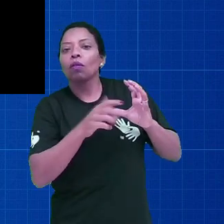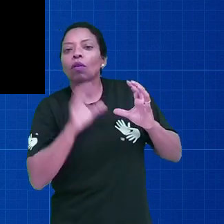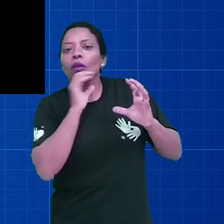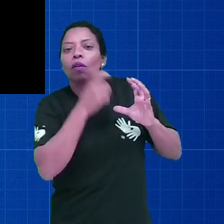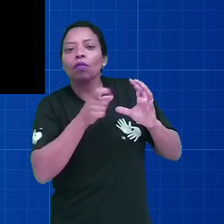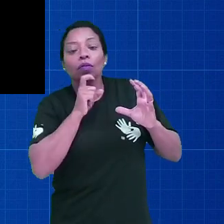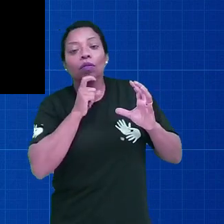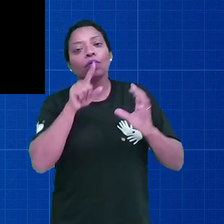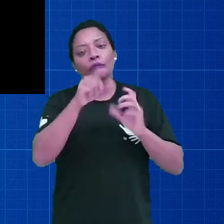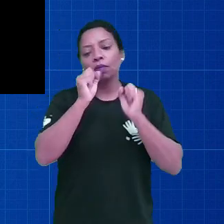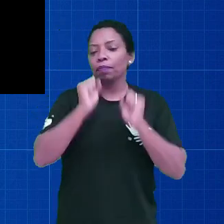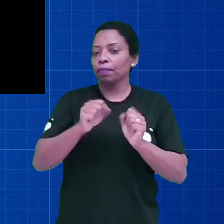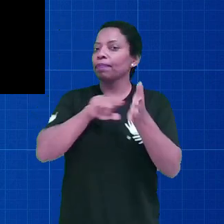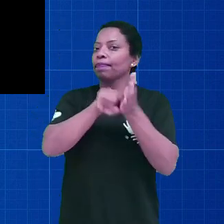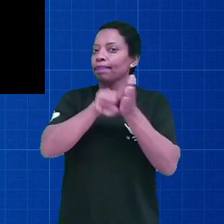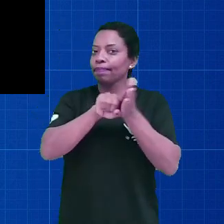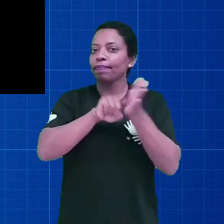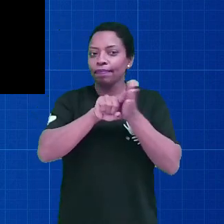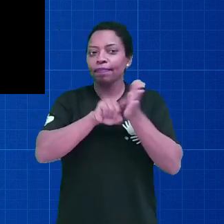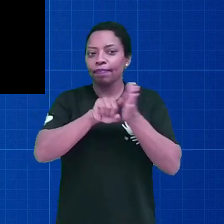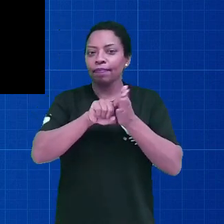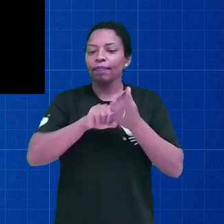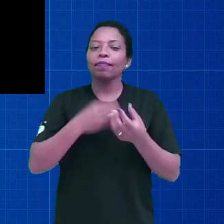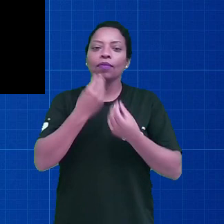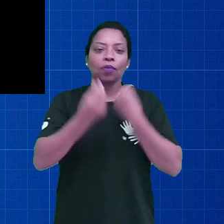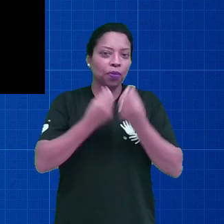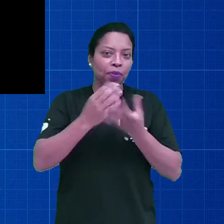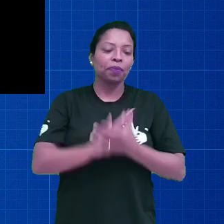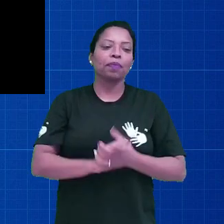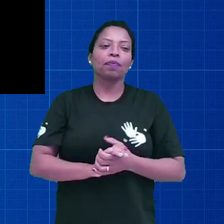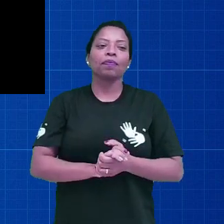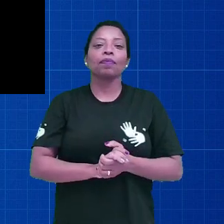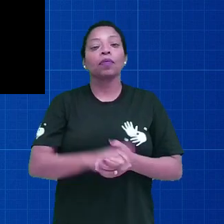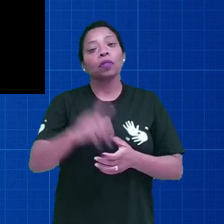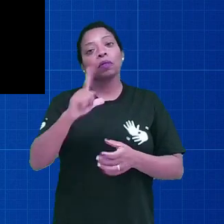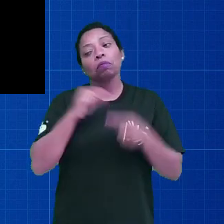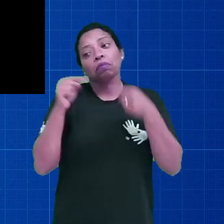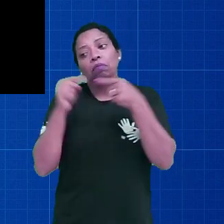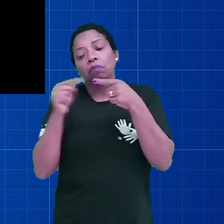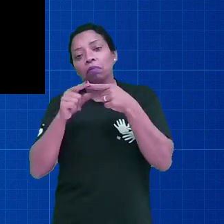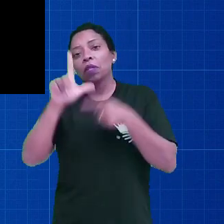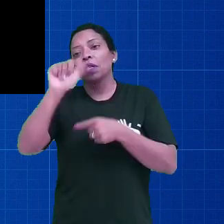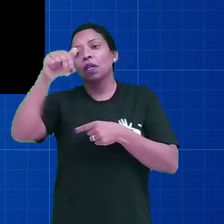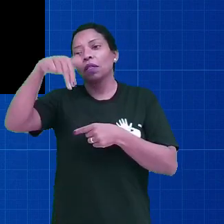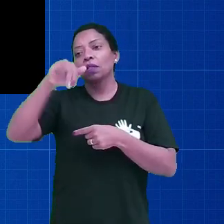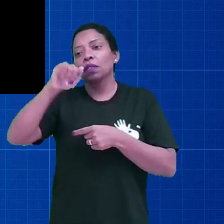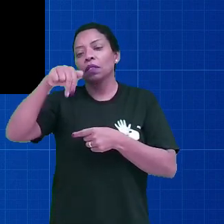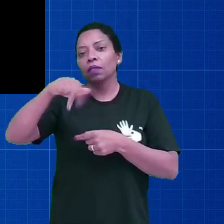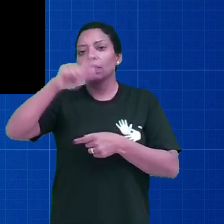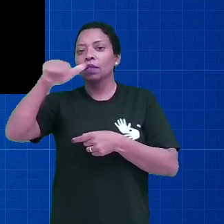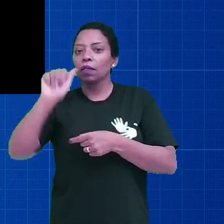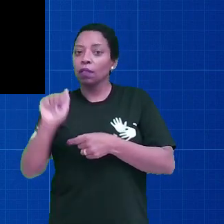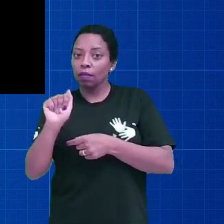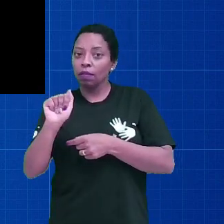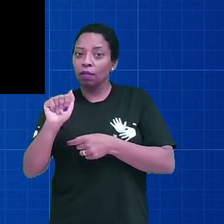quiser pesquisar, depois diz respeito até está relacionada, né? A Laninha, é o Ninho, né? E